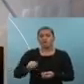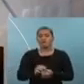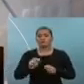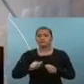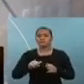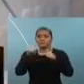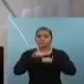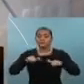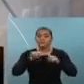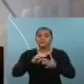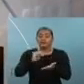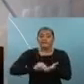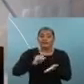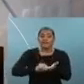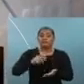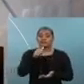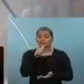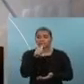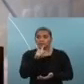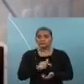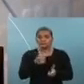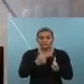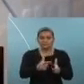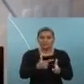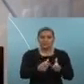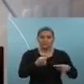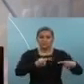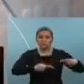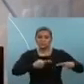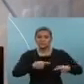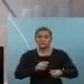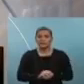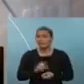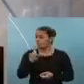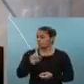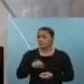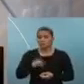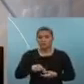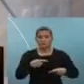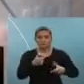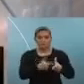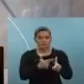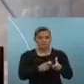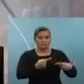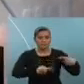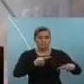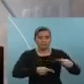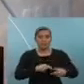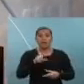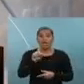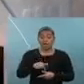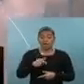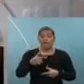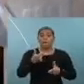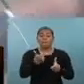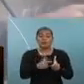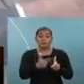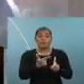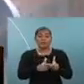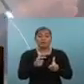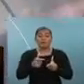pessoas usando a falta d'água como problema de político, que não é problema político, é problema administrativo. A